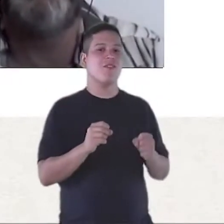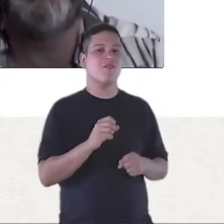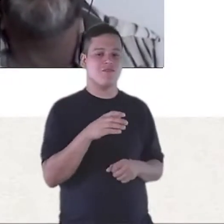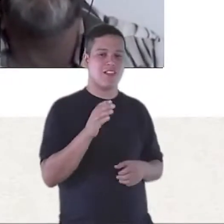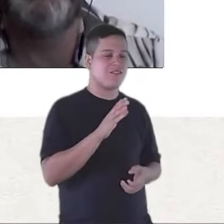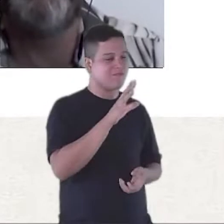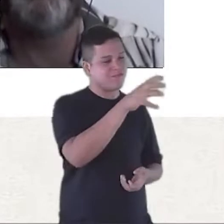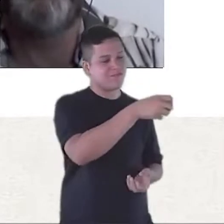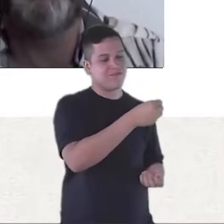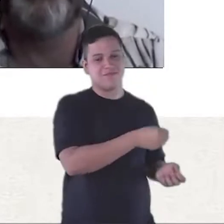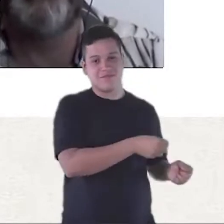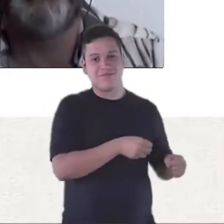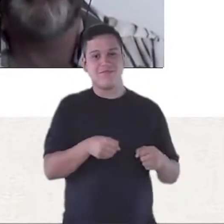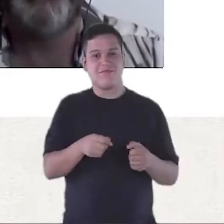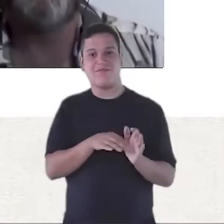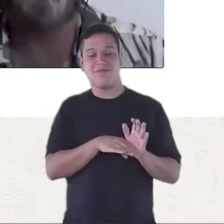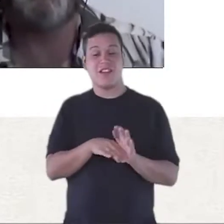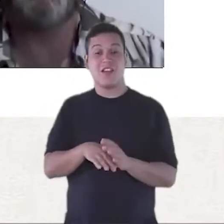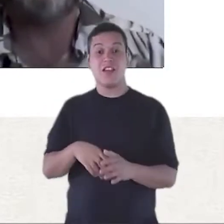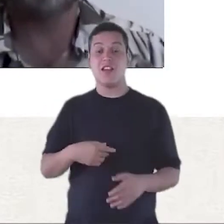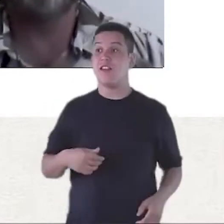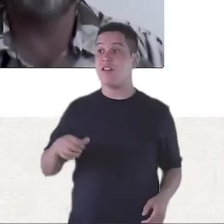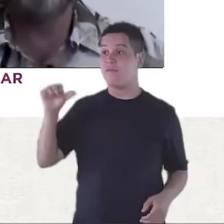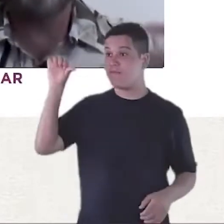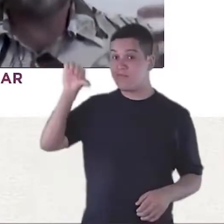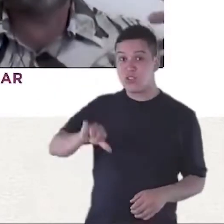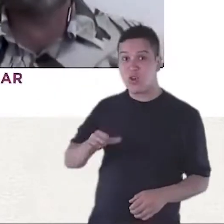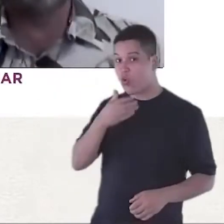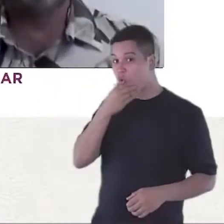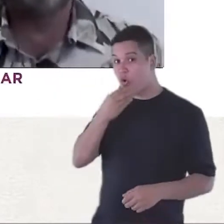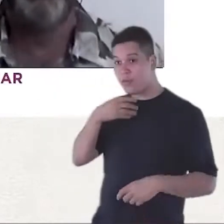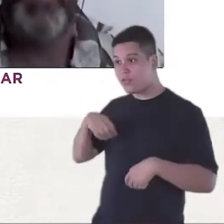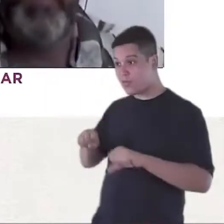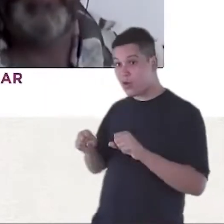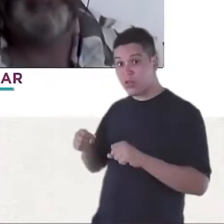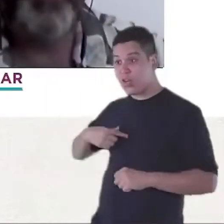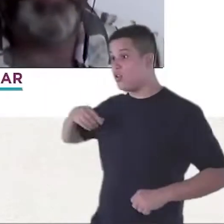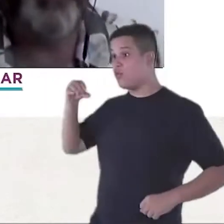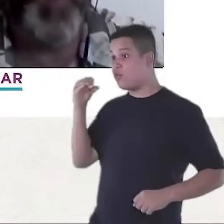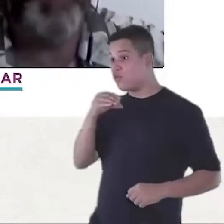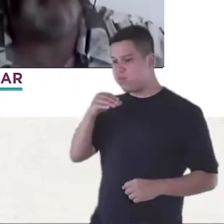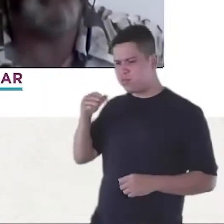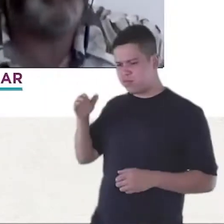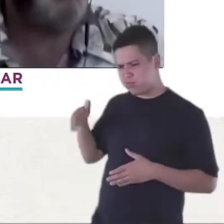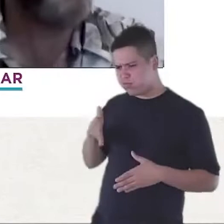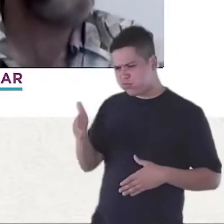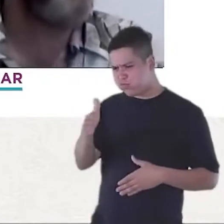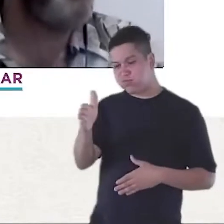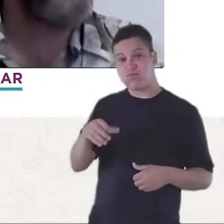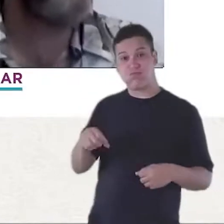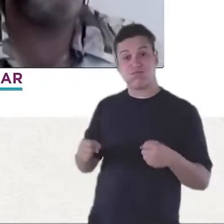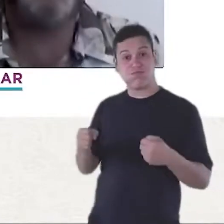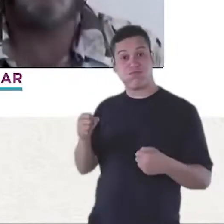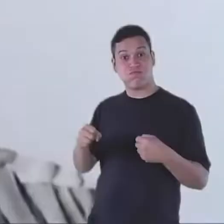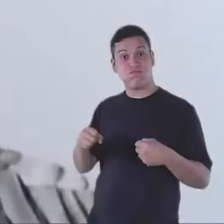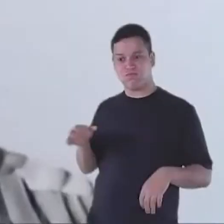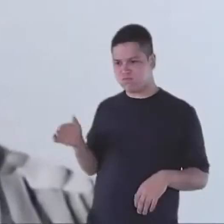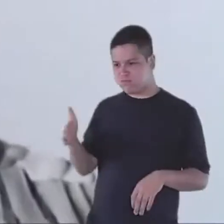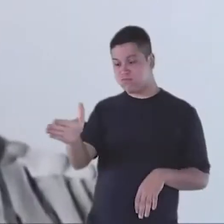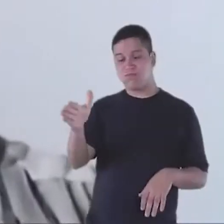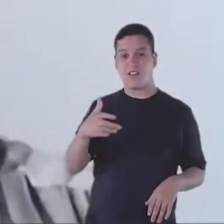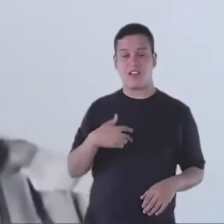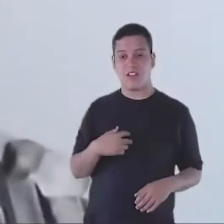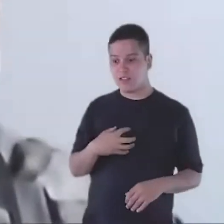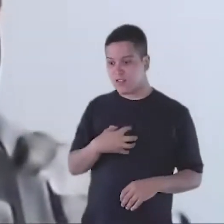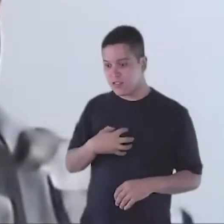correu tanto, me deu tanto pavor, eu cheguei suando frio. Foi a minha palestra mais